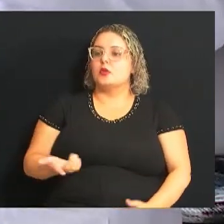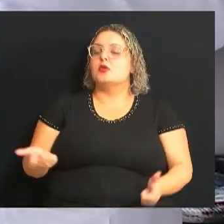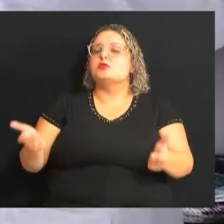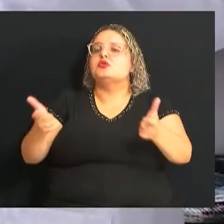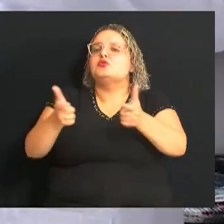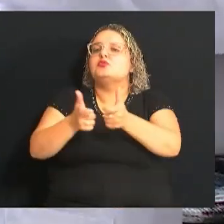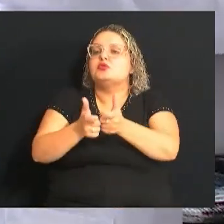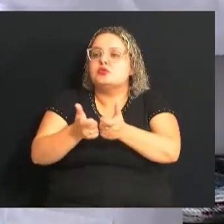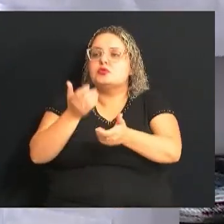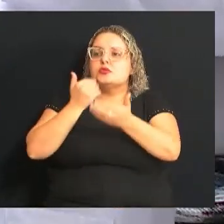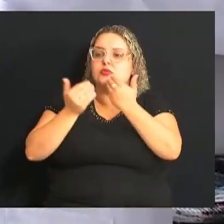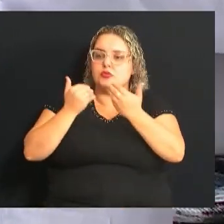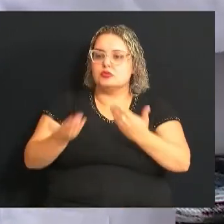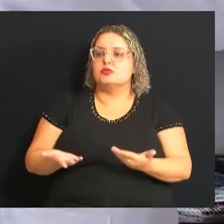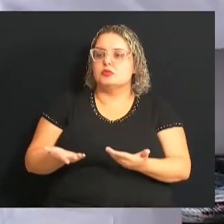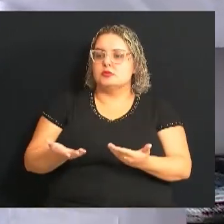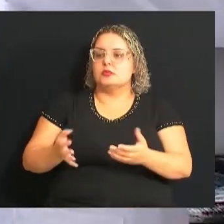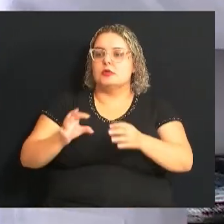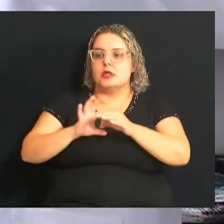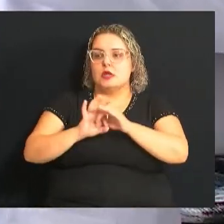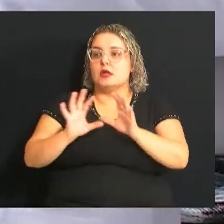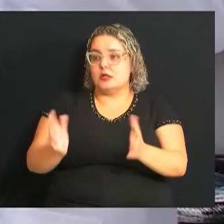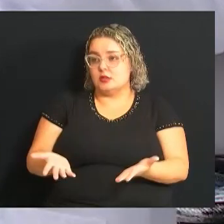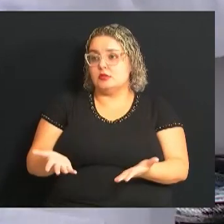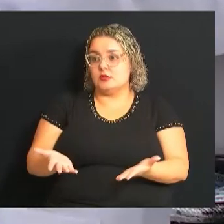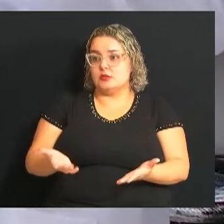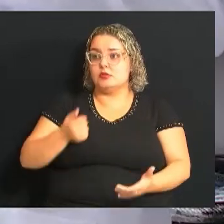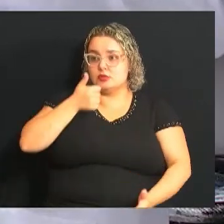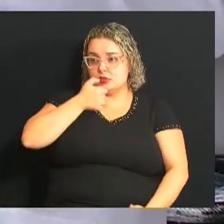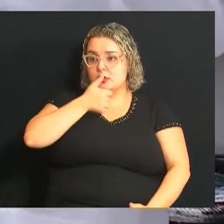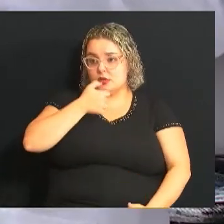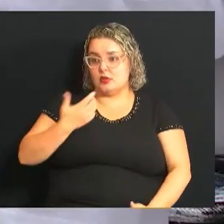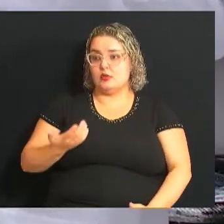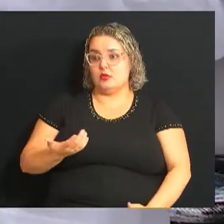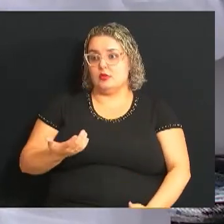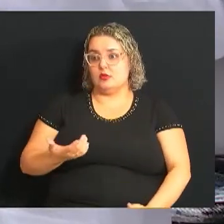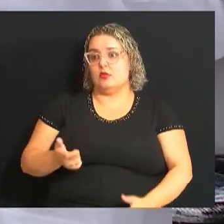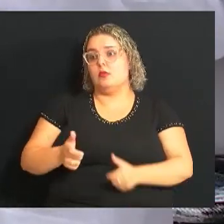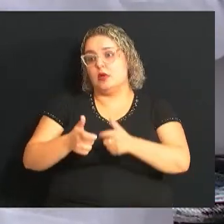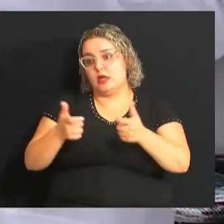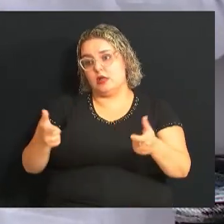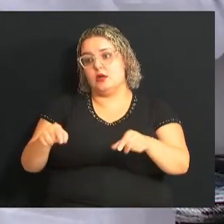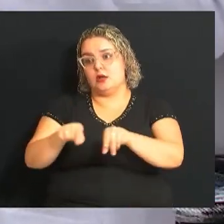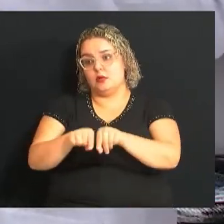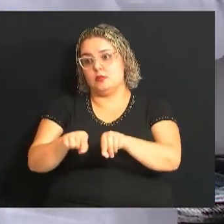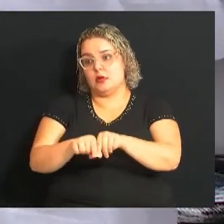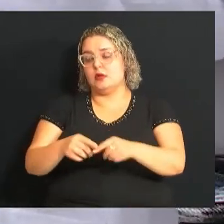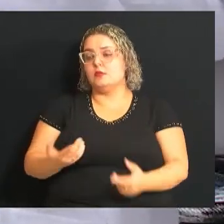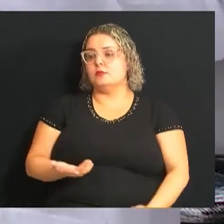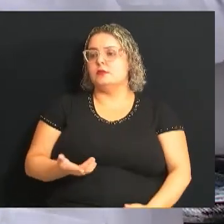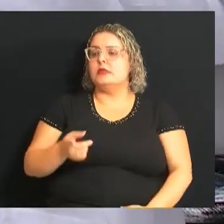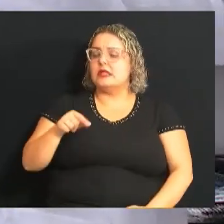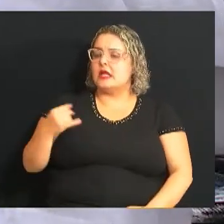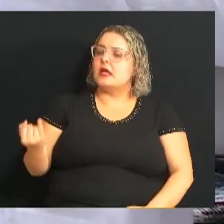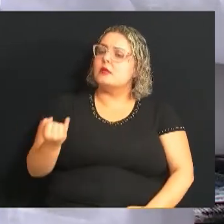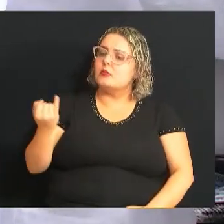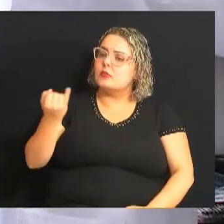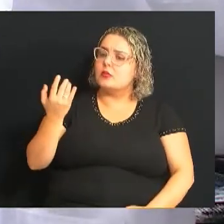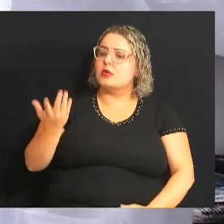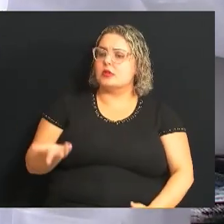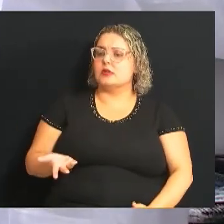do alimento, né, e deixa ele com um jejum um pouco maior também. E é importante nesse